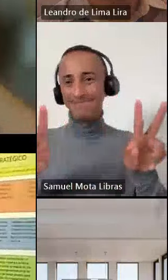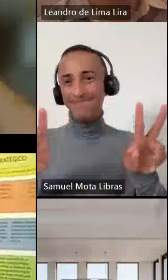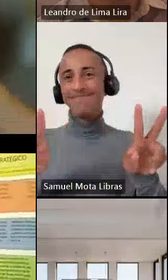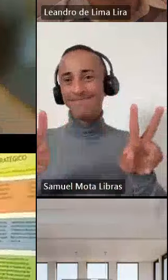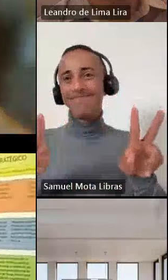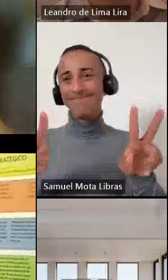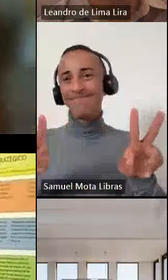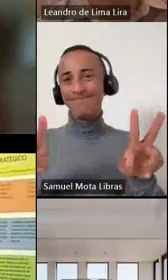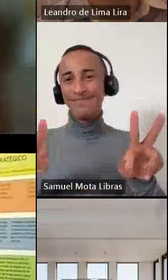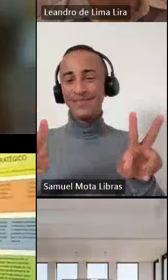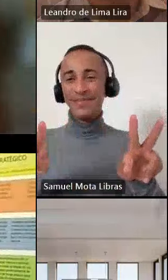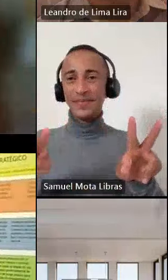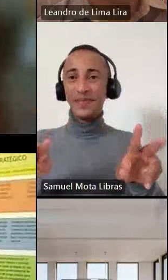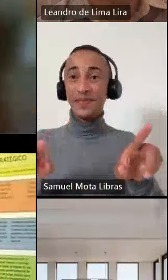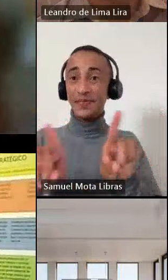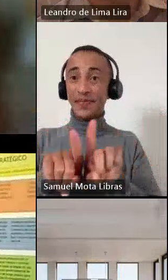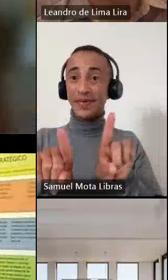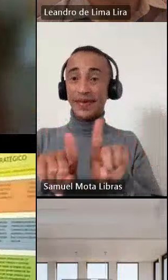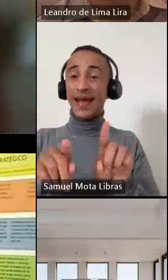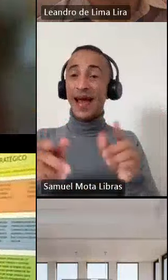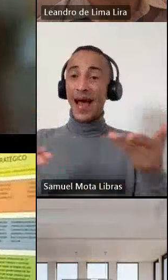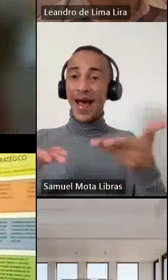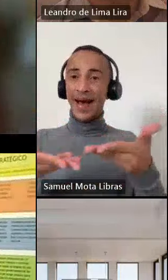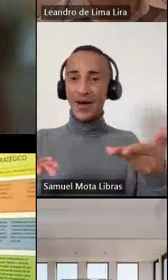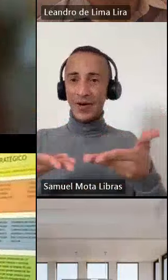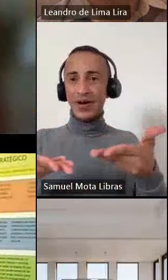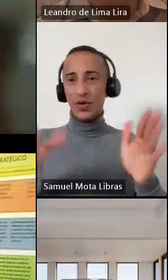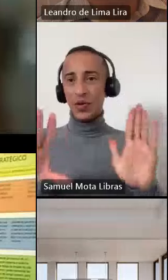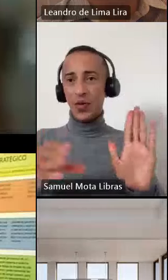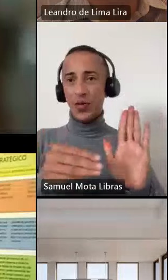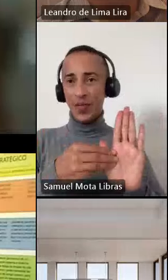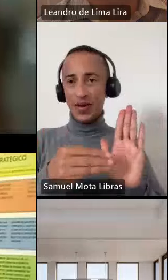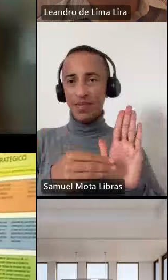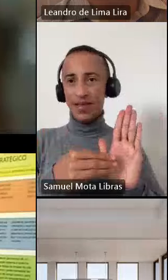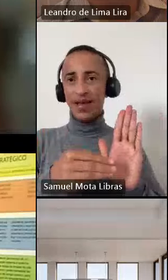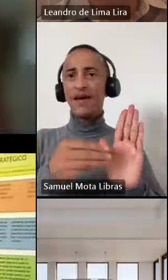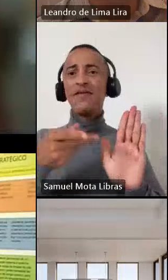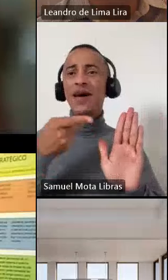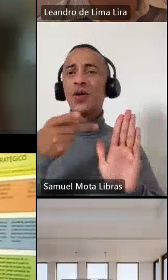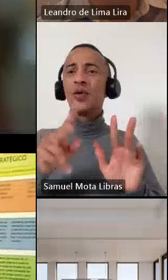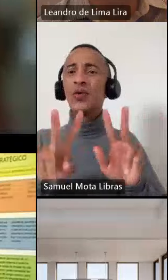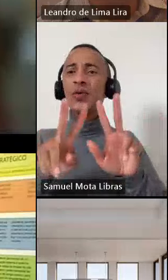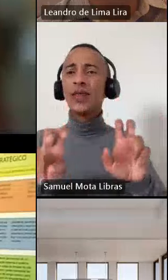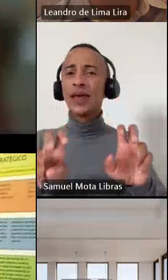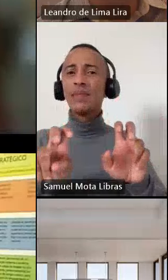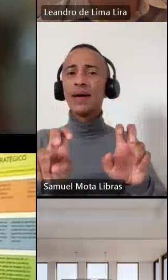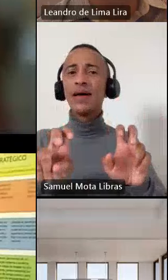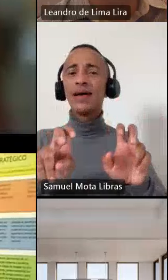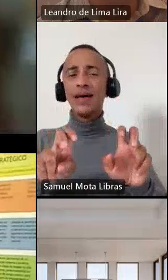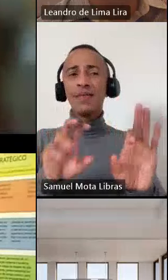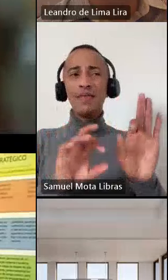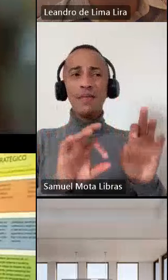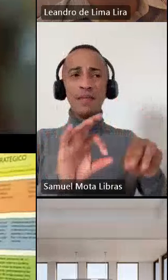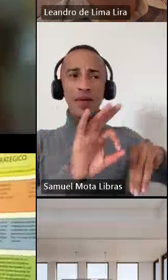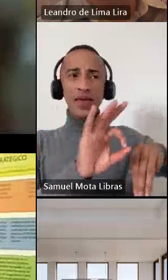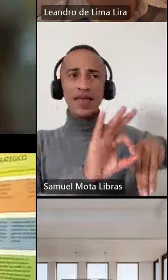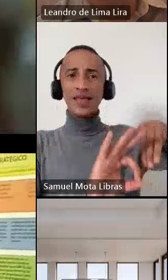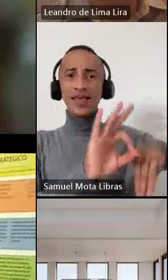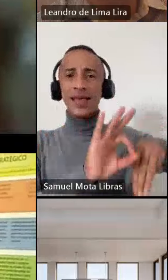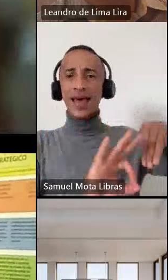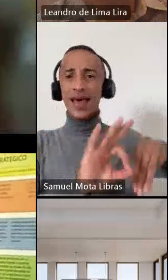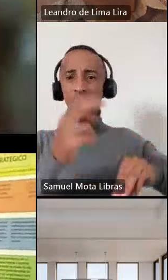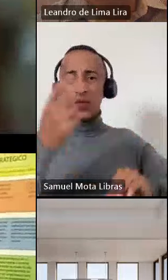e eu queria primeiro complementar um pouco que você citou o ministério da cultura essa questão de editais tem algumas coisas que eu acho que complementam um